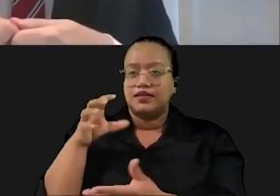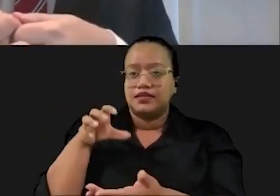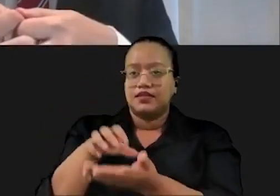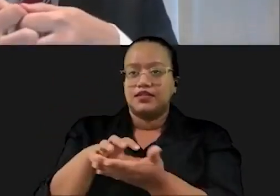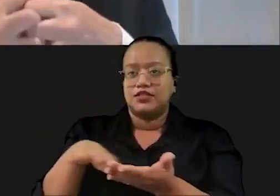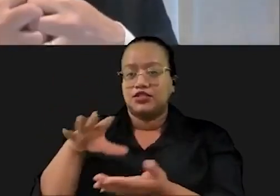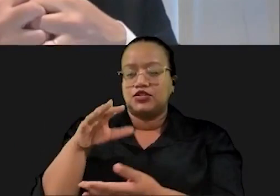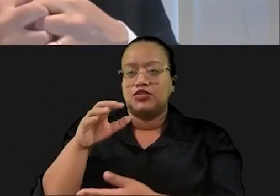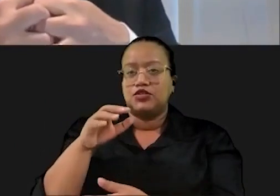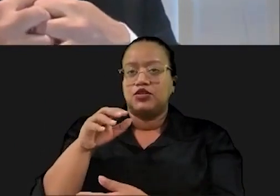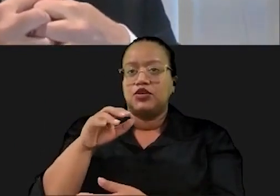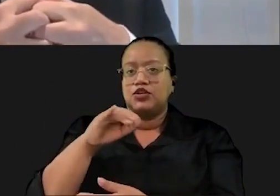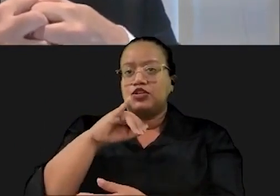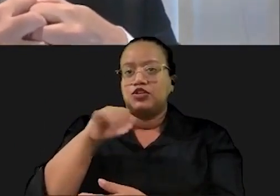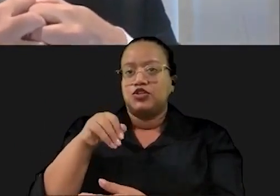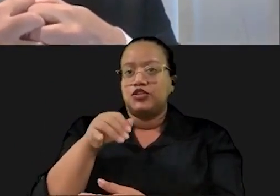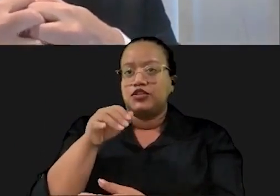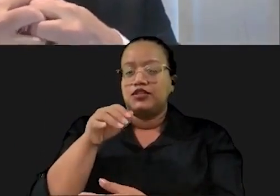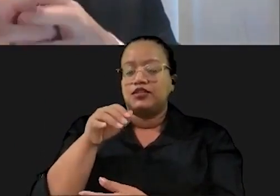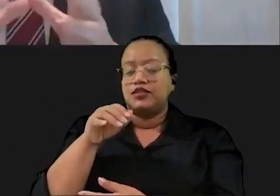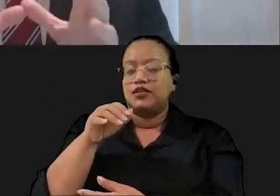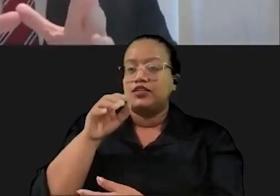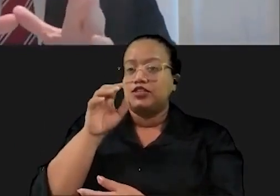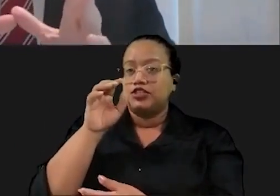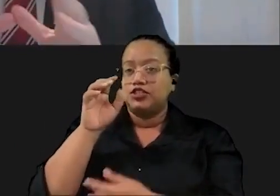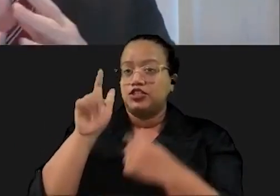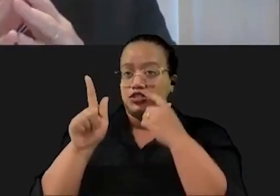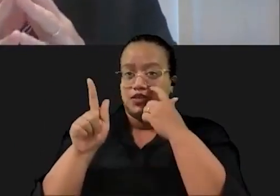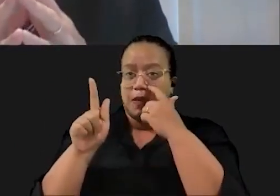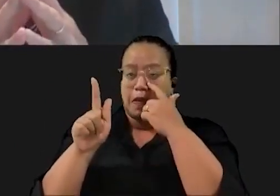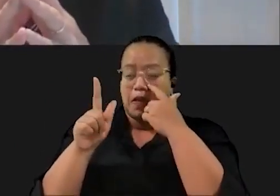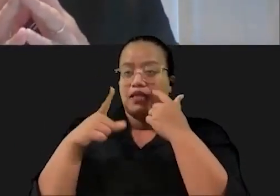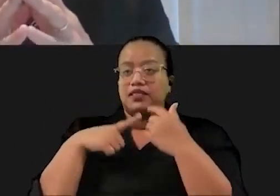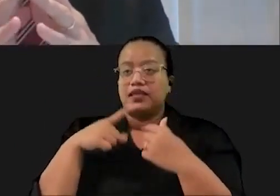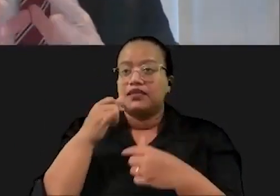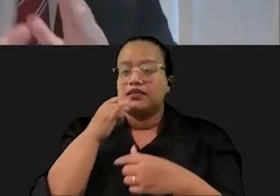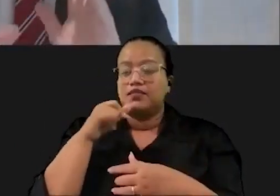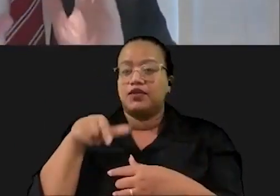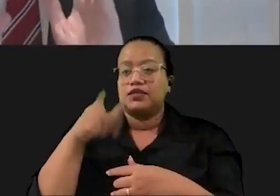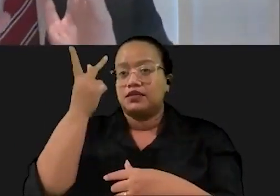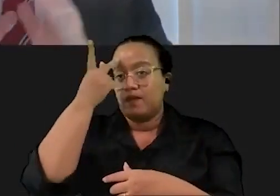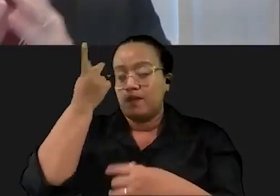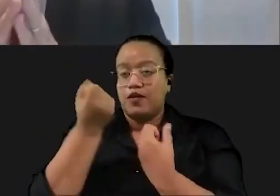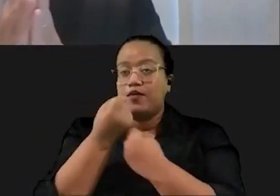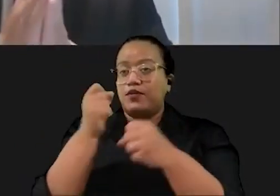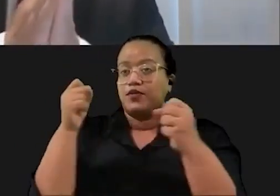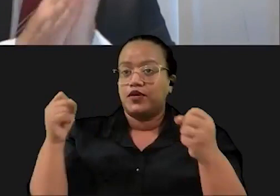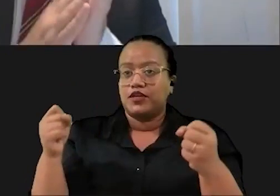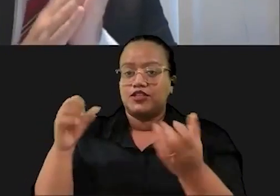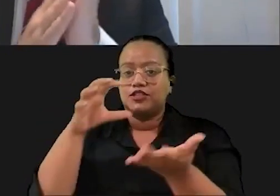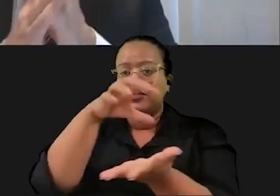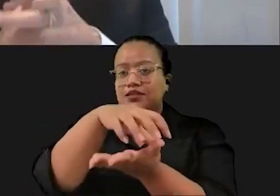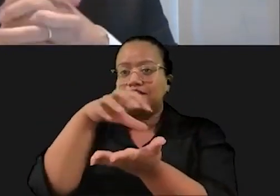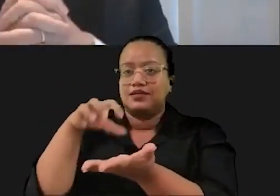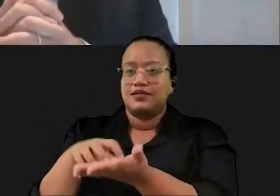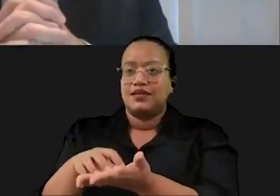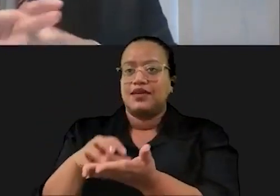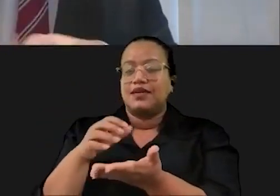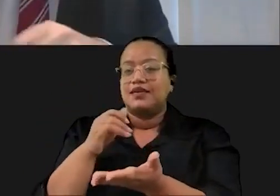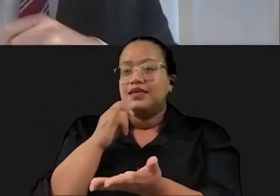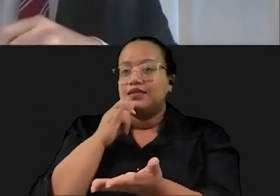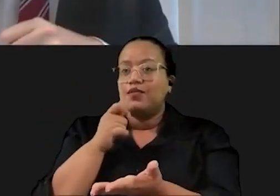judiciária, como São Paulo, ainda não foi integrado ou será integrado hoje, né? Conforme uma